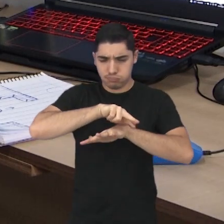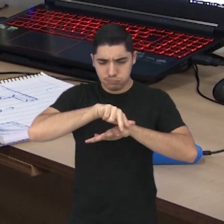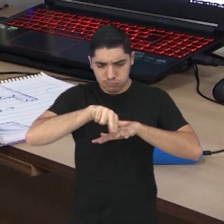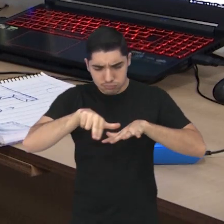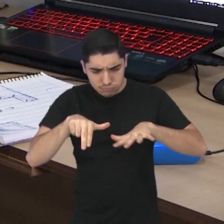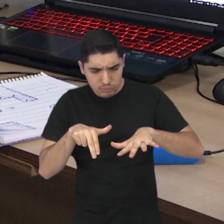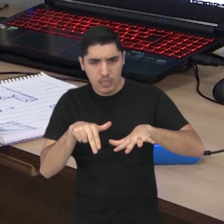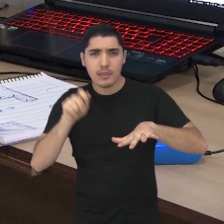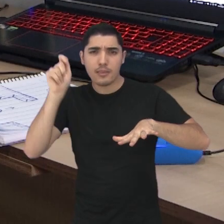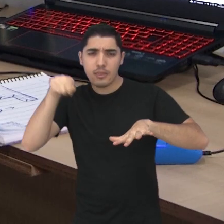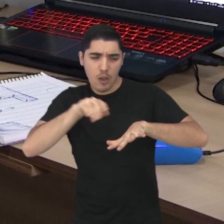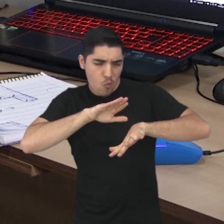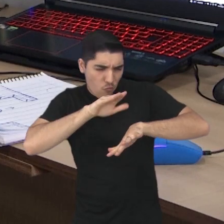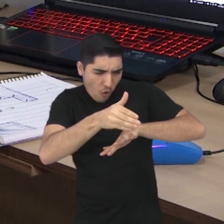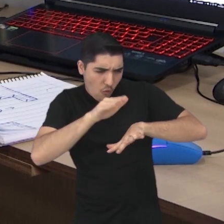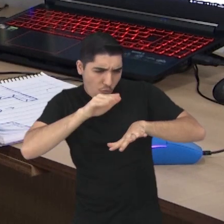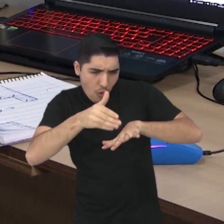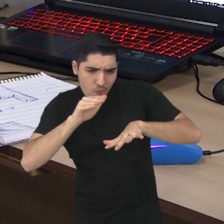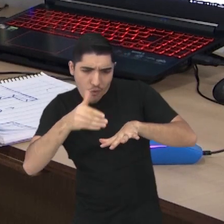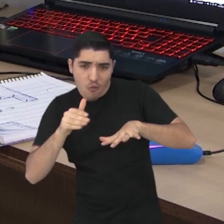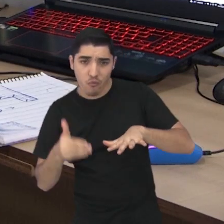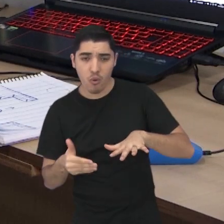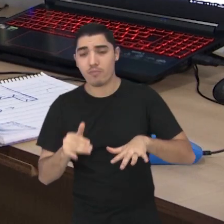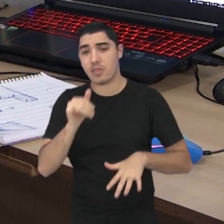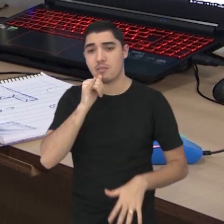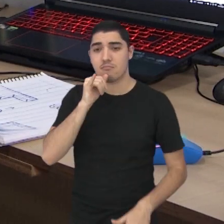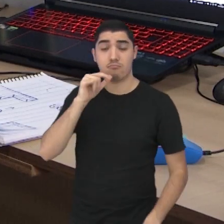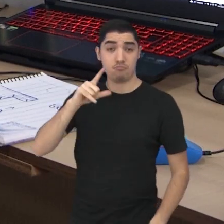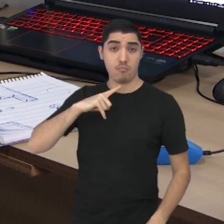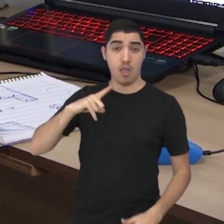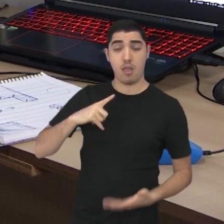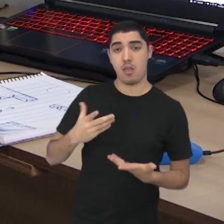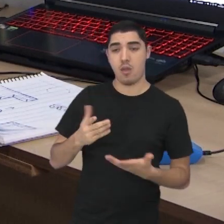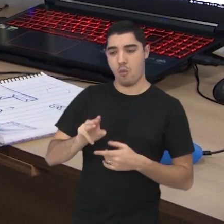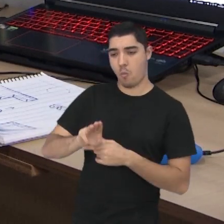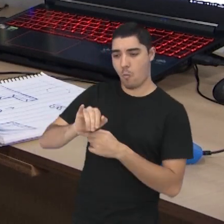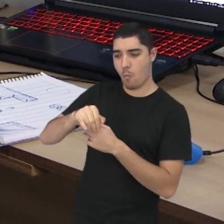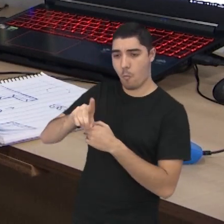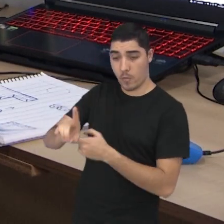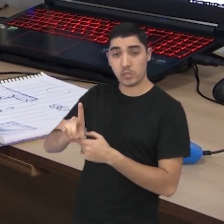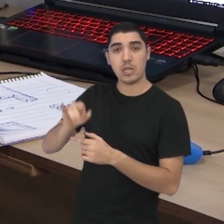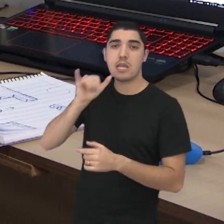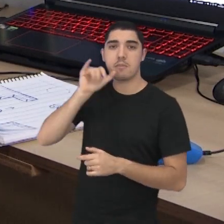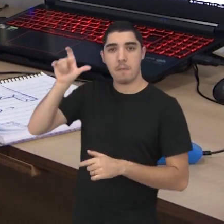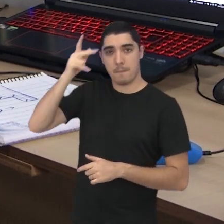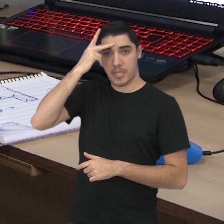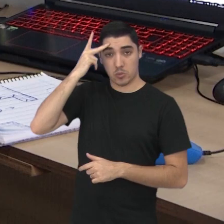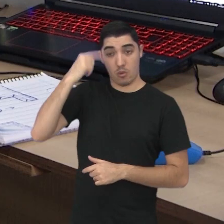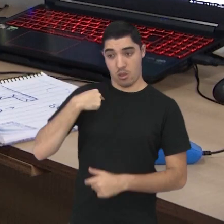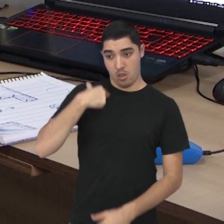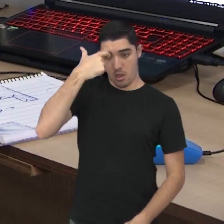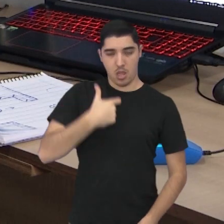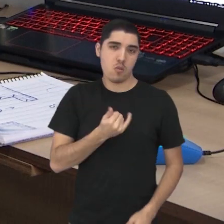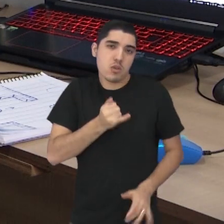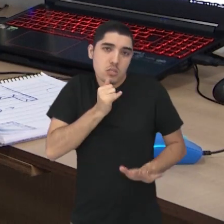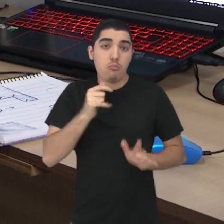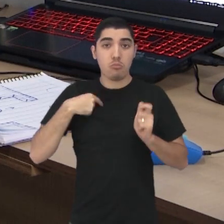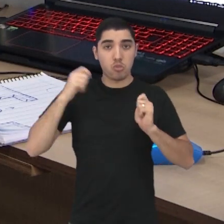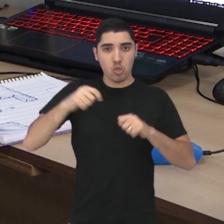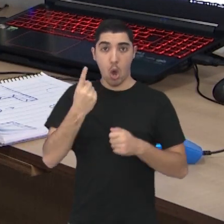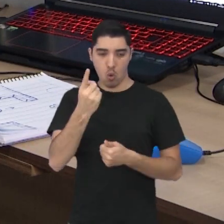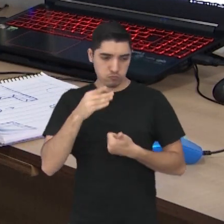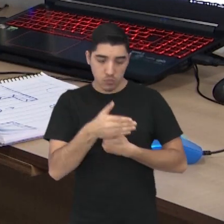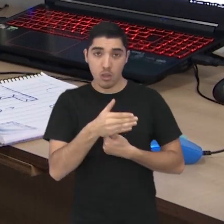de especializações, né? A gente vê no cenário indie, uma pessoa às vezes faz mais de uma função. Meu caso, por exemplo, eu